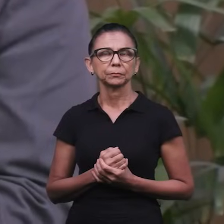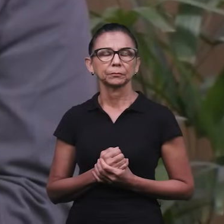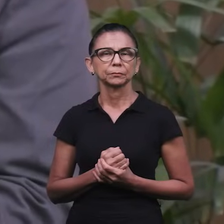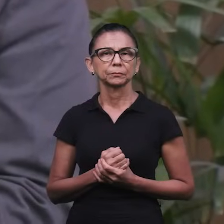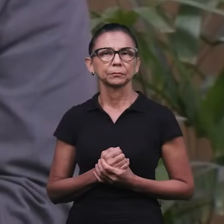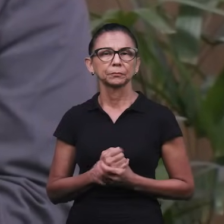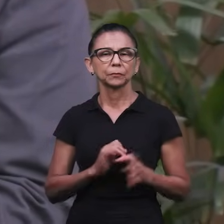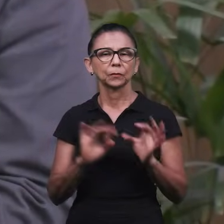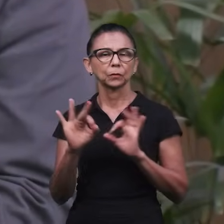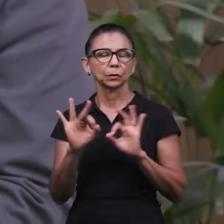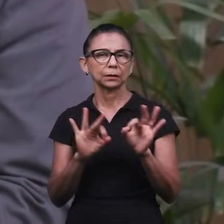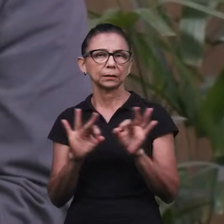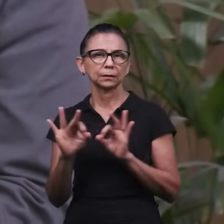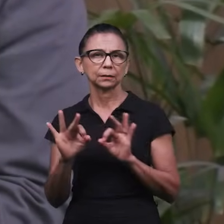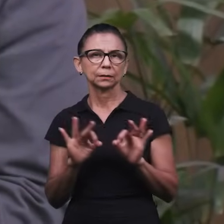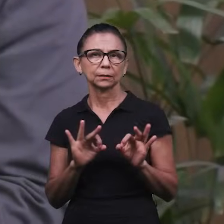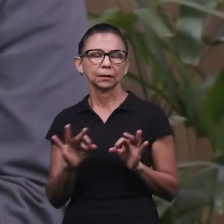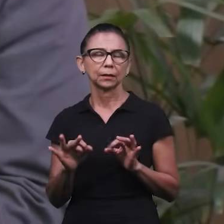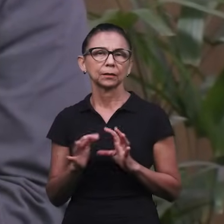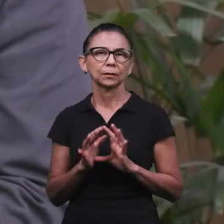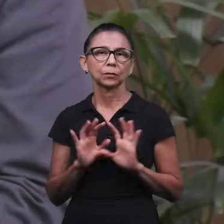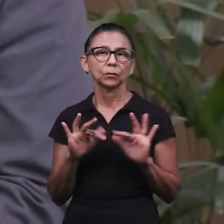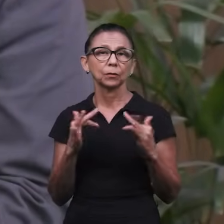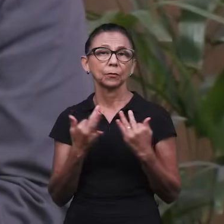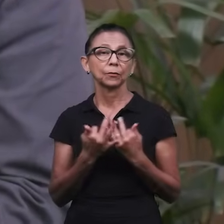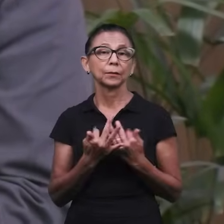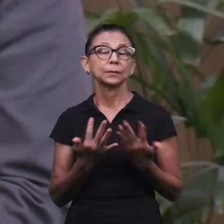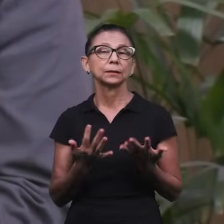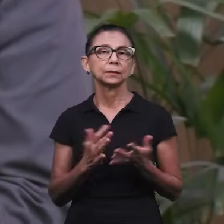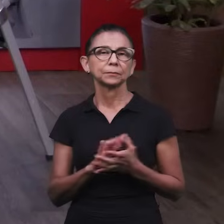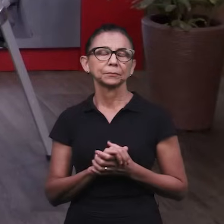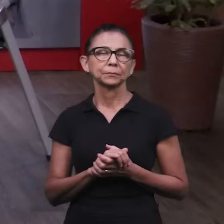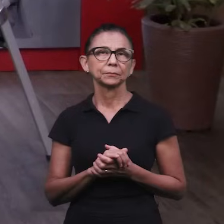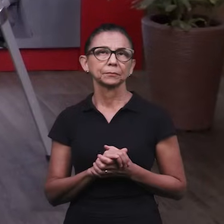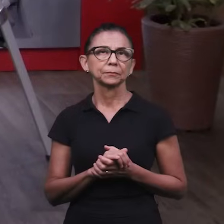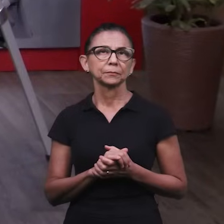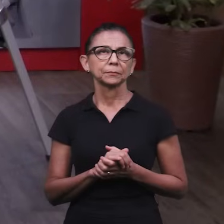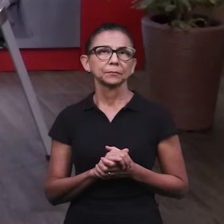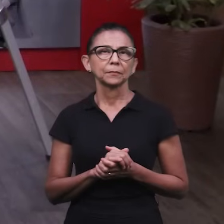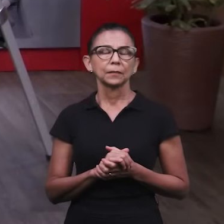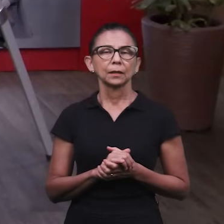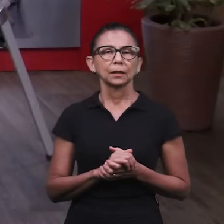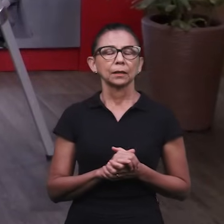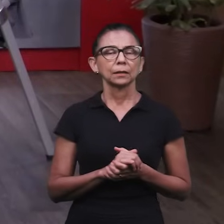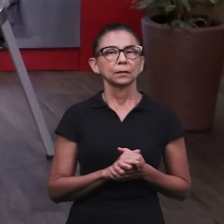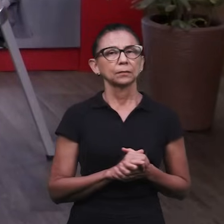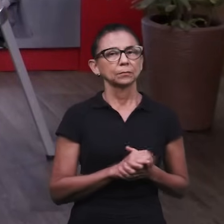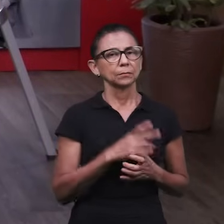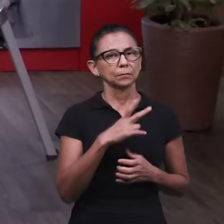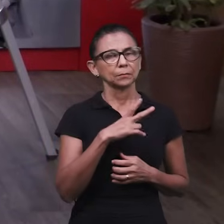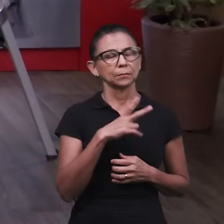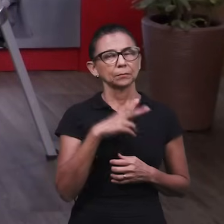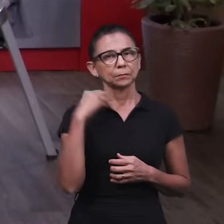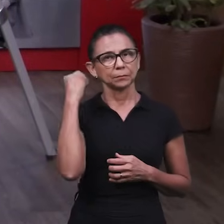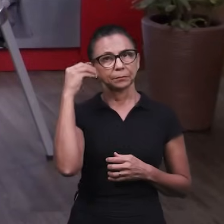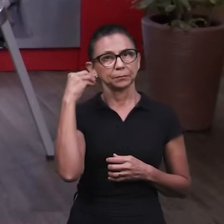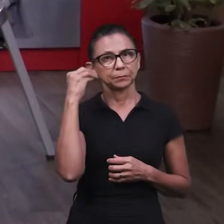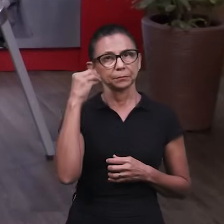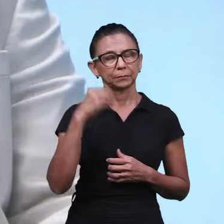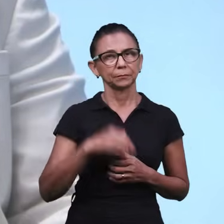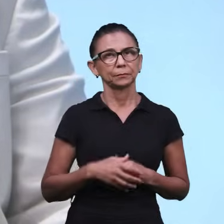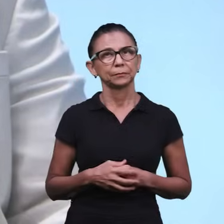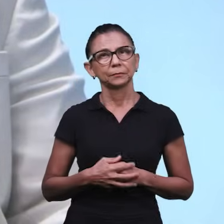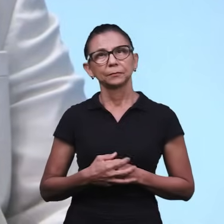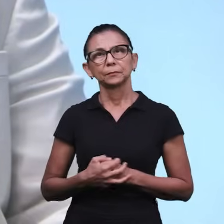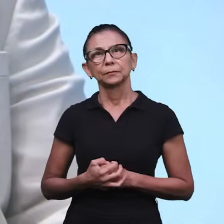Aqueles que fazem parte da família com TDAH? A nossa experiência foi uma experiência, assim,